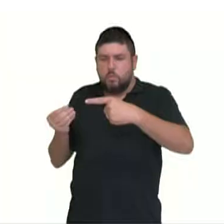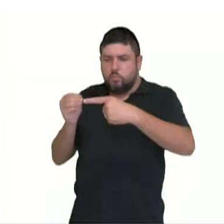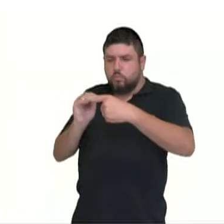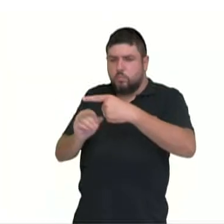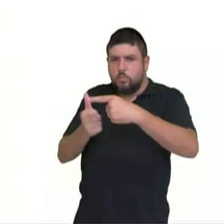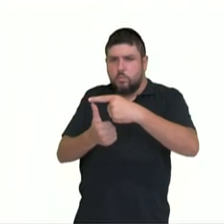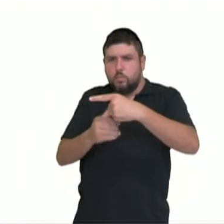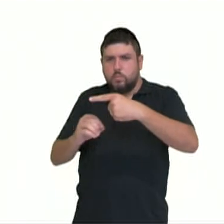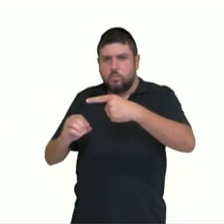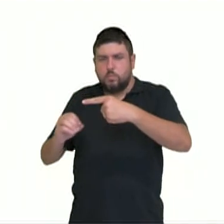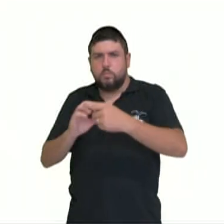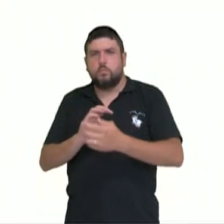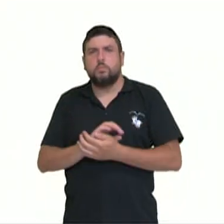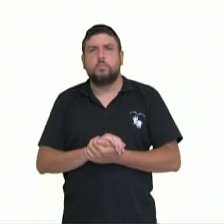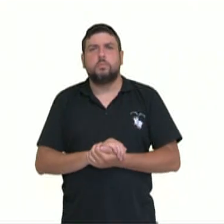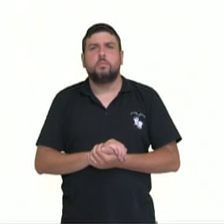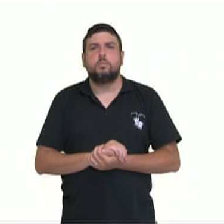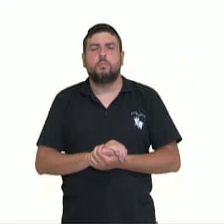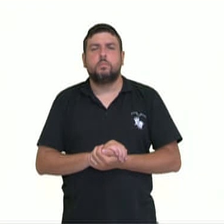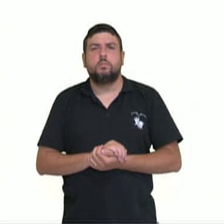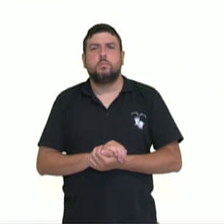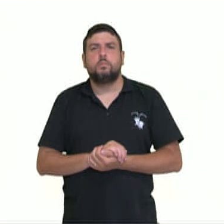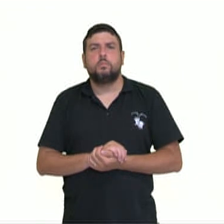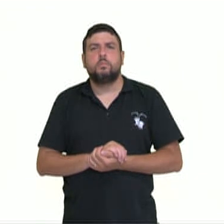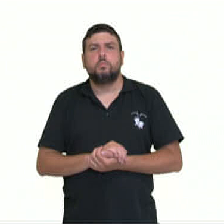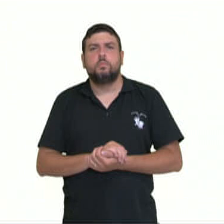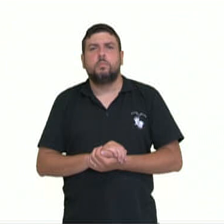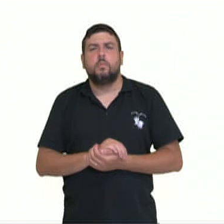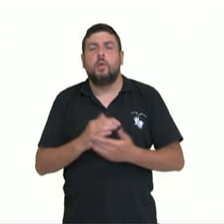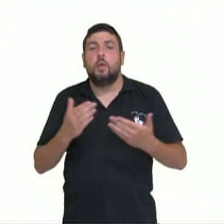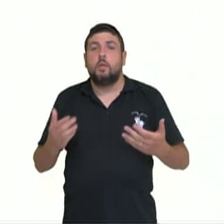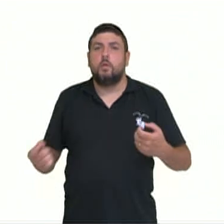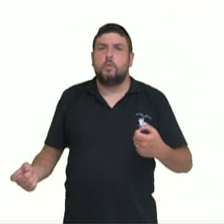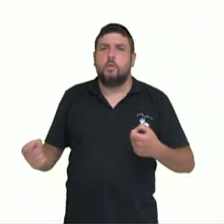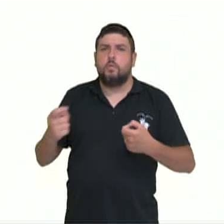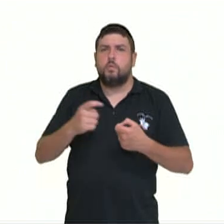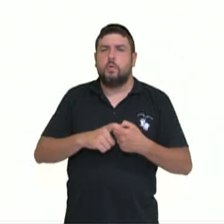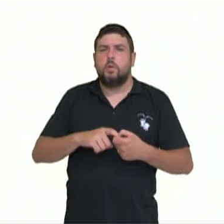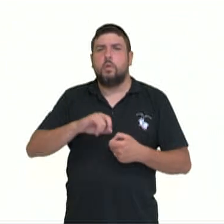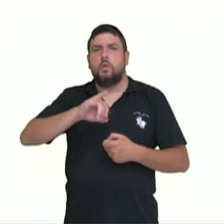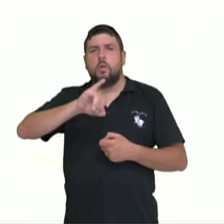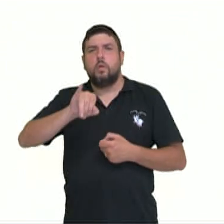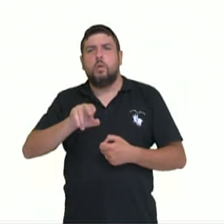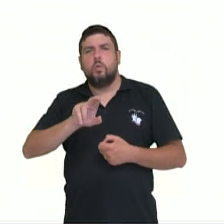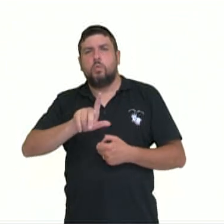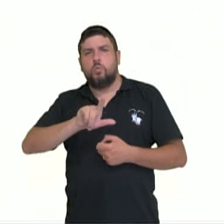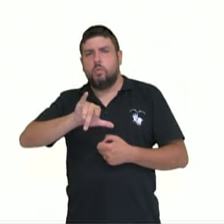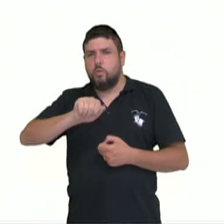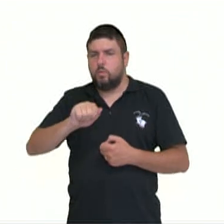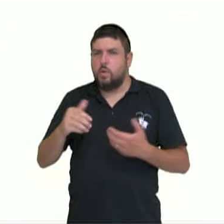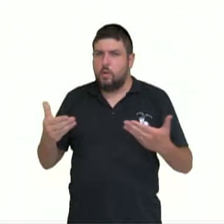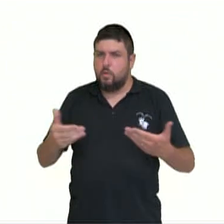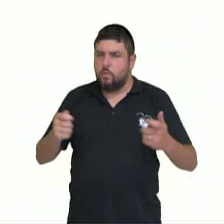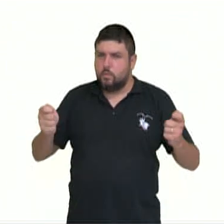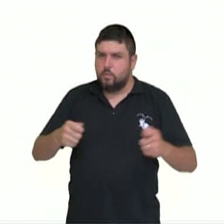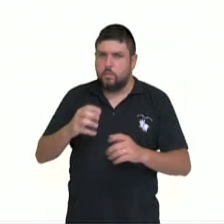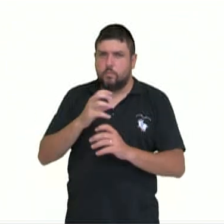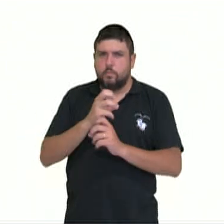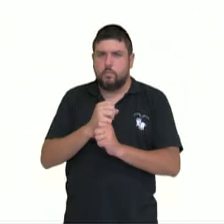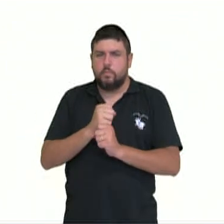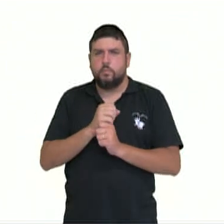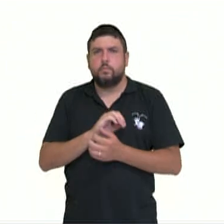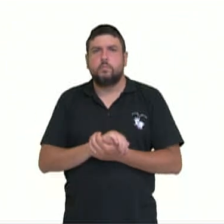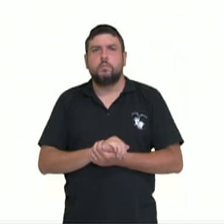Legal? Muito bem. Voltando para o caso da Júlia, então agora vocês têm condição de calcular, né? Vamos dar uma olhadinha aqui, ó. Vamos